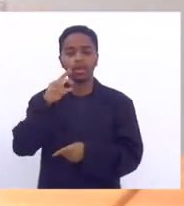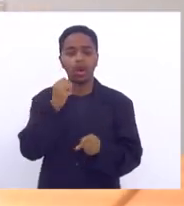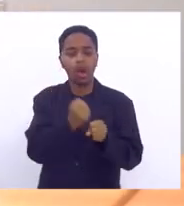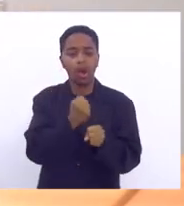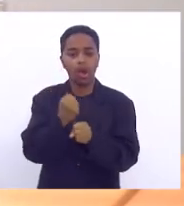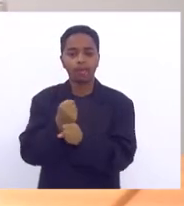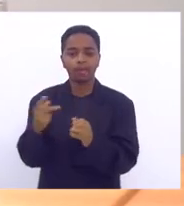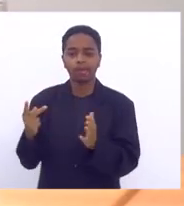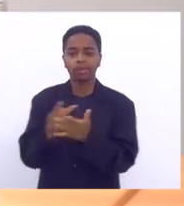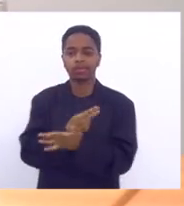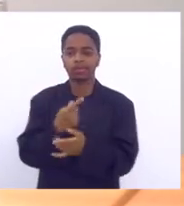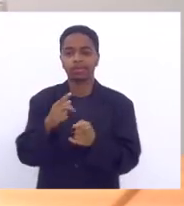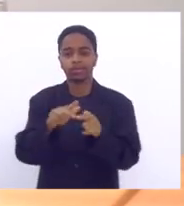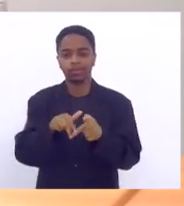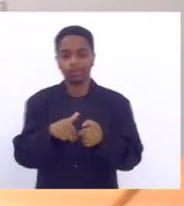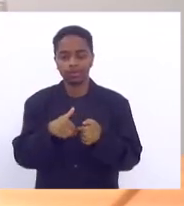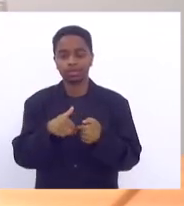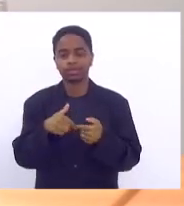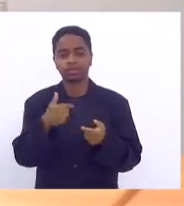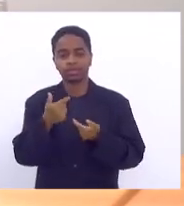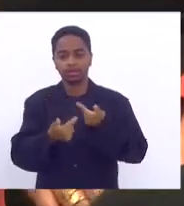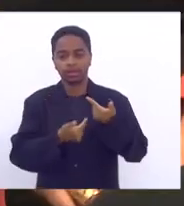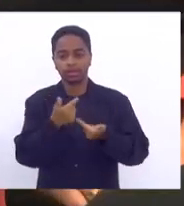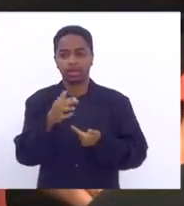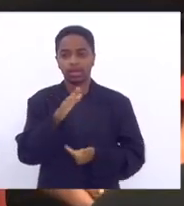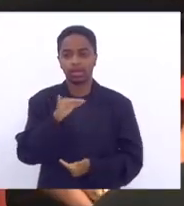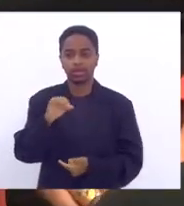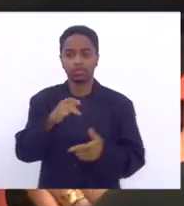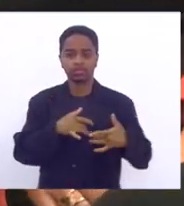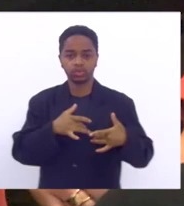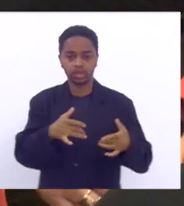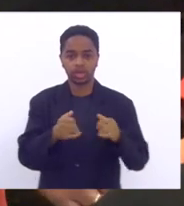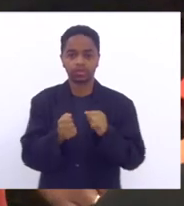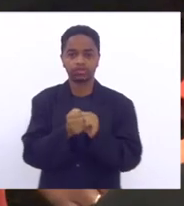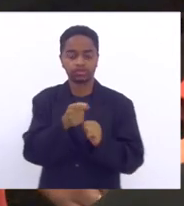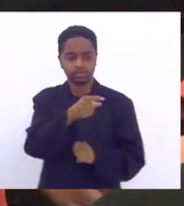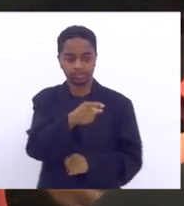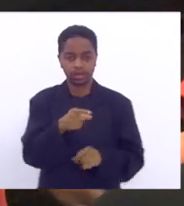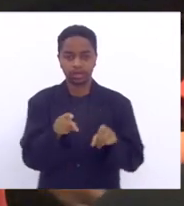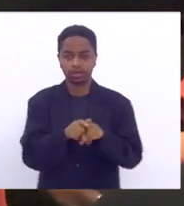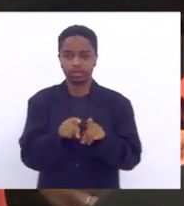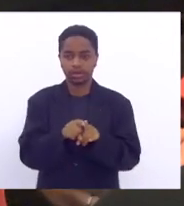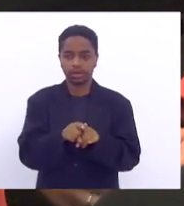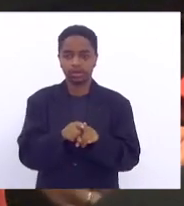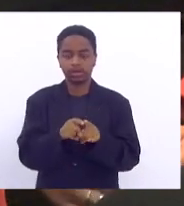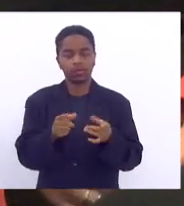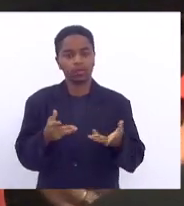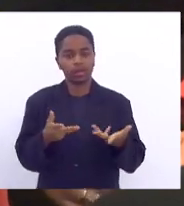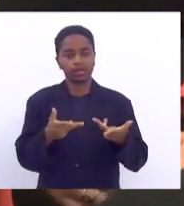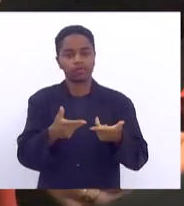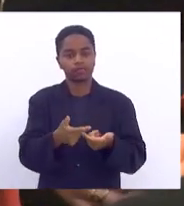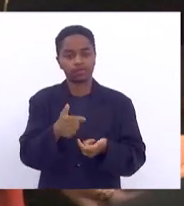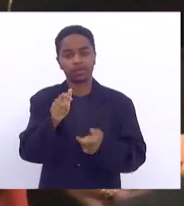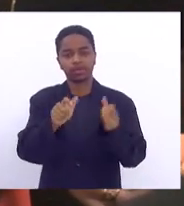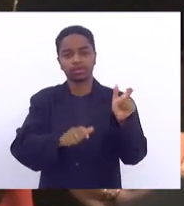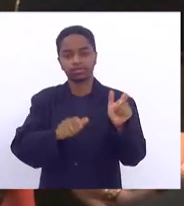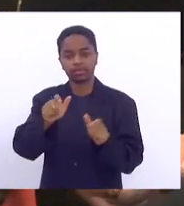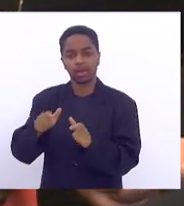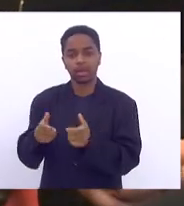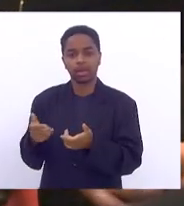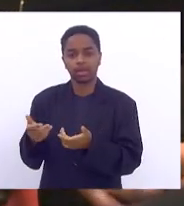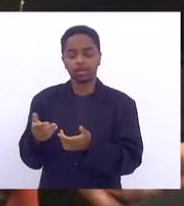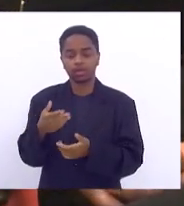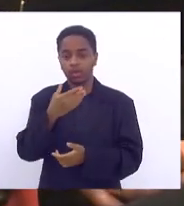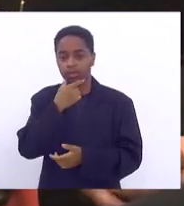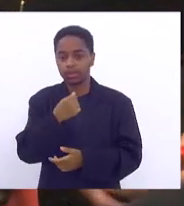foi feito com Trabalho do Rio solidário à frente a senhora qualificando meninos e meninas da comunidade